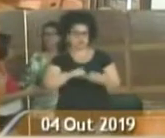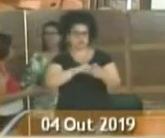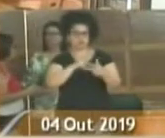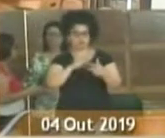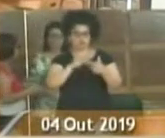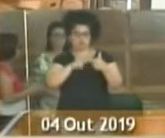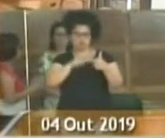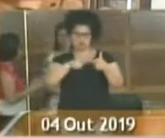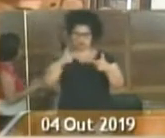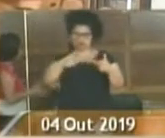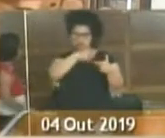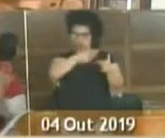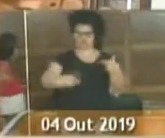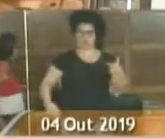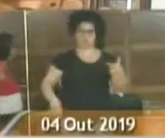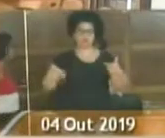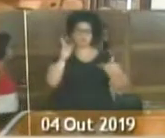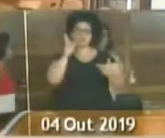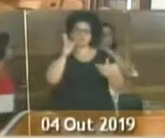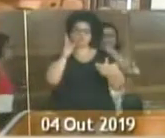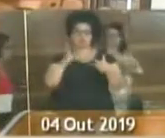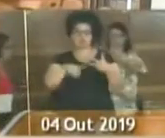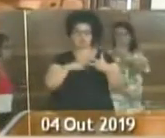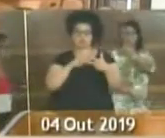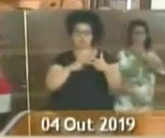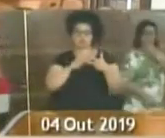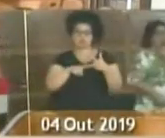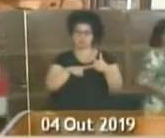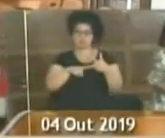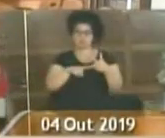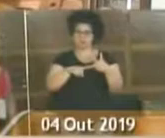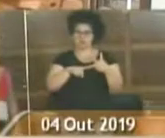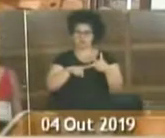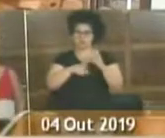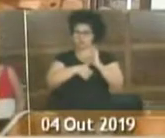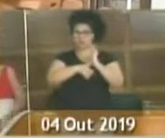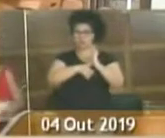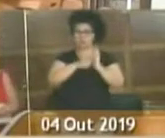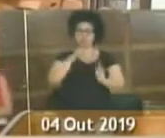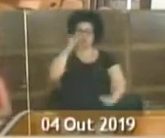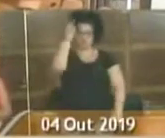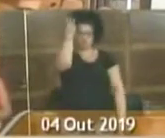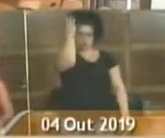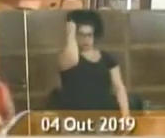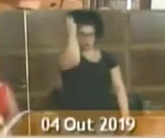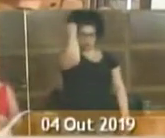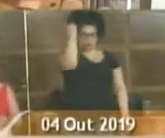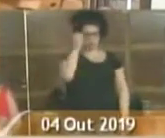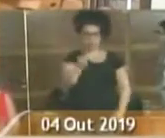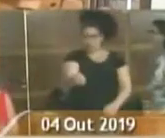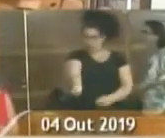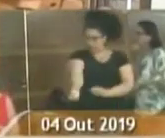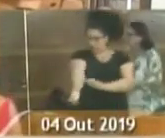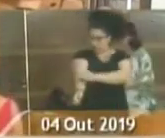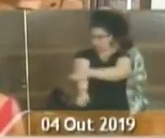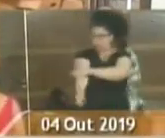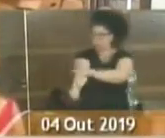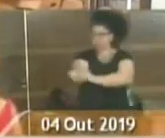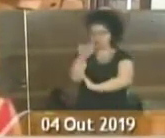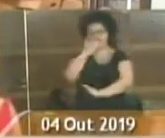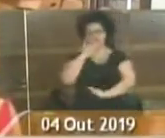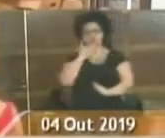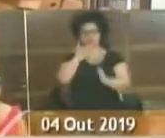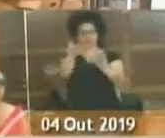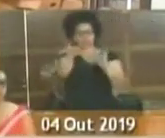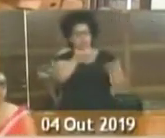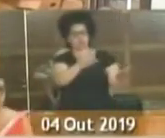a vice-presidente Luciana Valverde e o membro vereador Marquinho Coelho. Para compor a mesa de trabalhos,